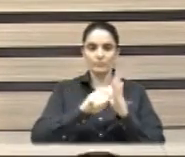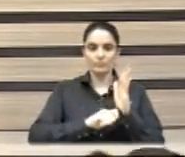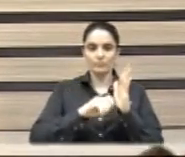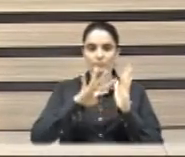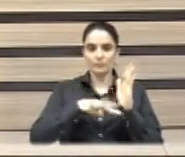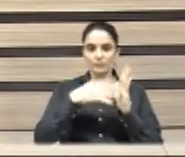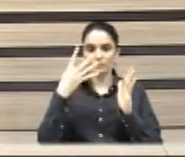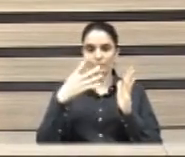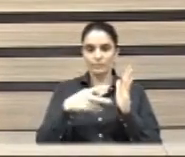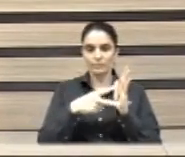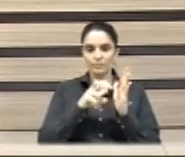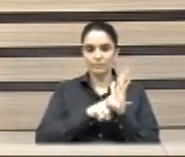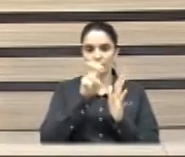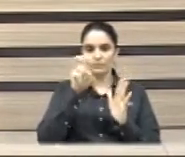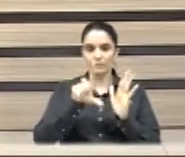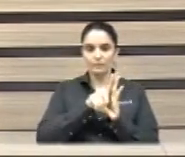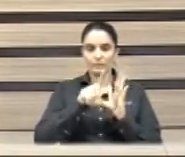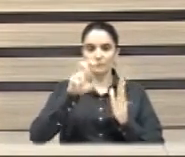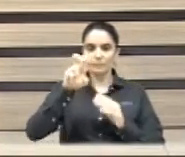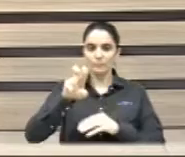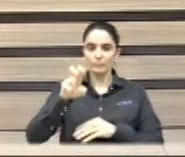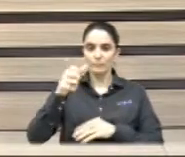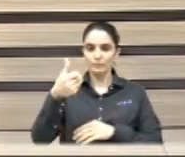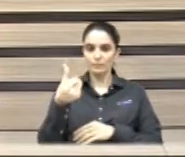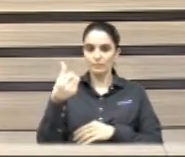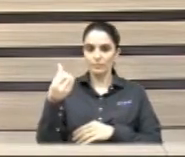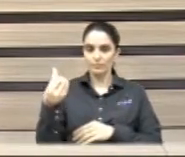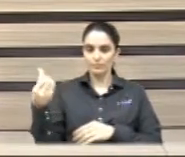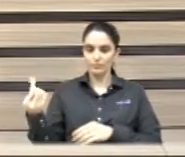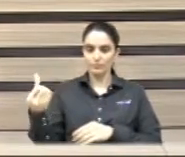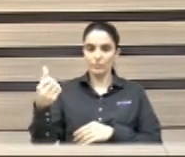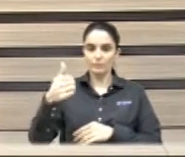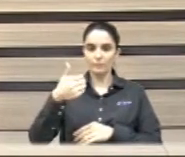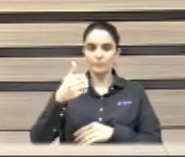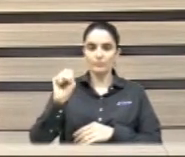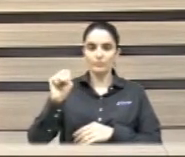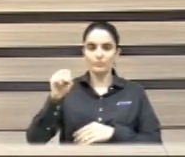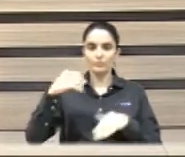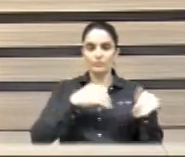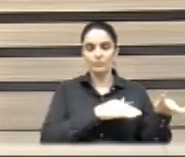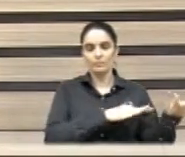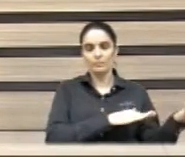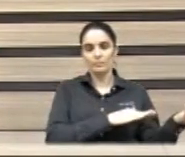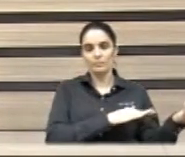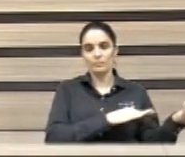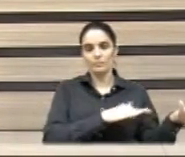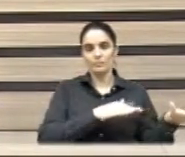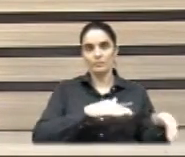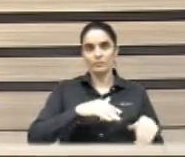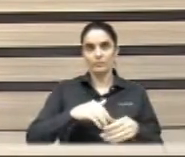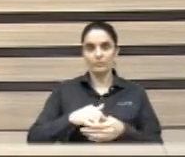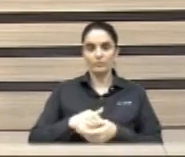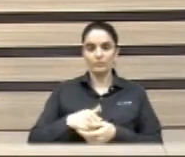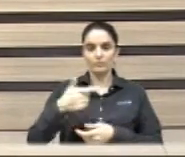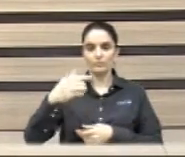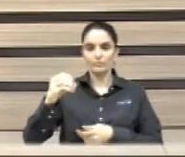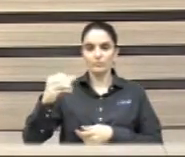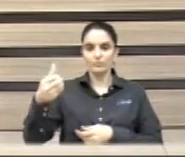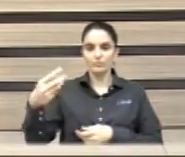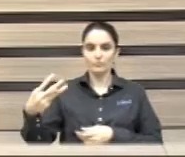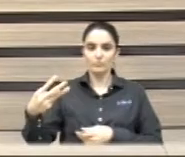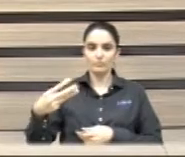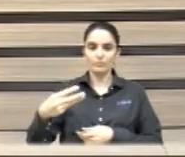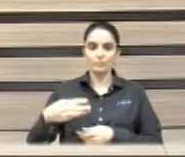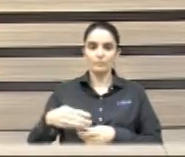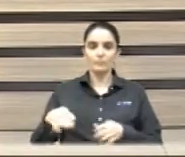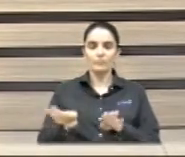artigo 4º e 5º da lei número 5.166, de 18 de setembro de 2013. O projeto